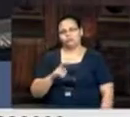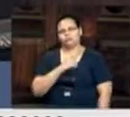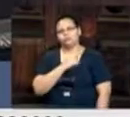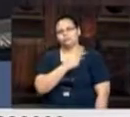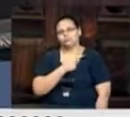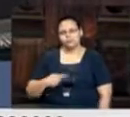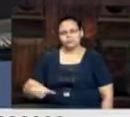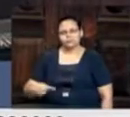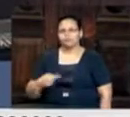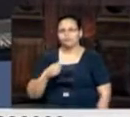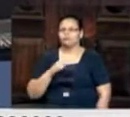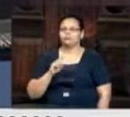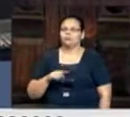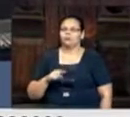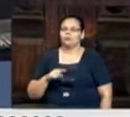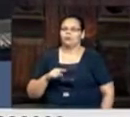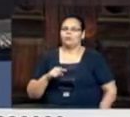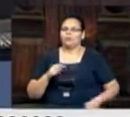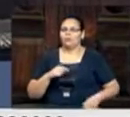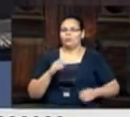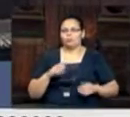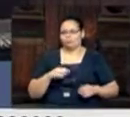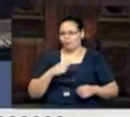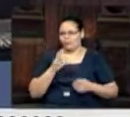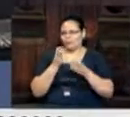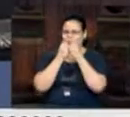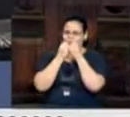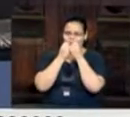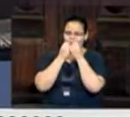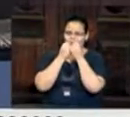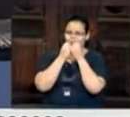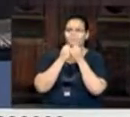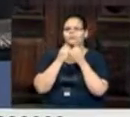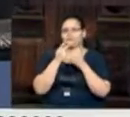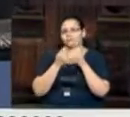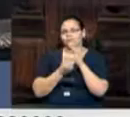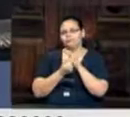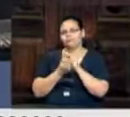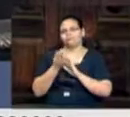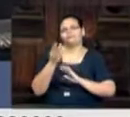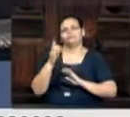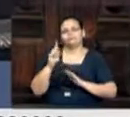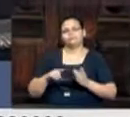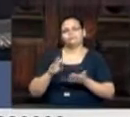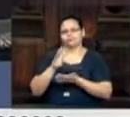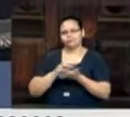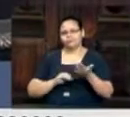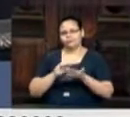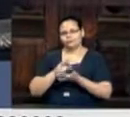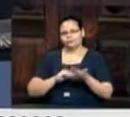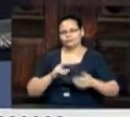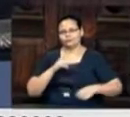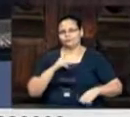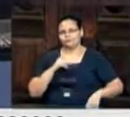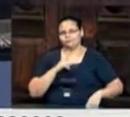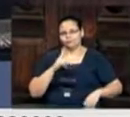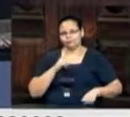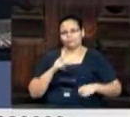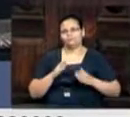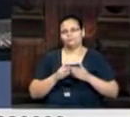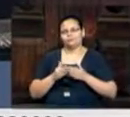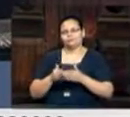manifestar, dizer que o nosso mandato não vai silenciar. Já falei várias vezes aqui que o modelo de privatização do transporte